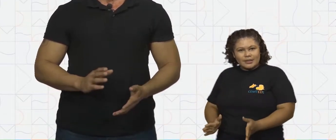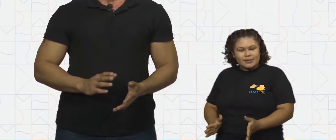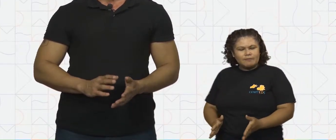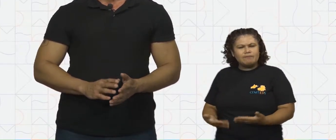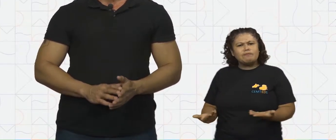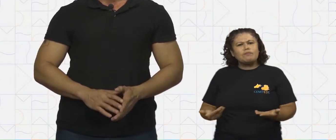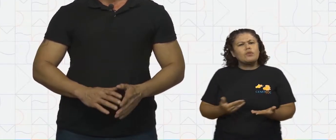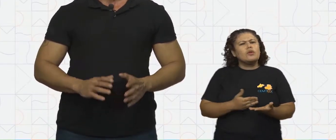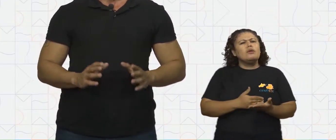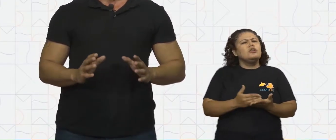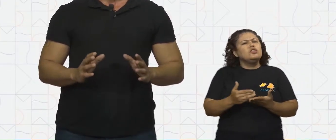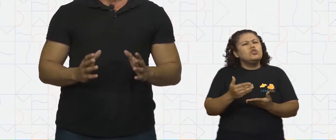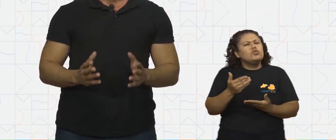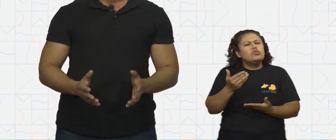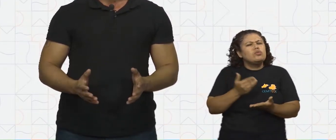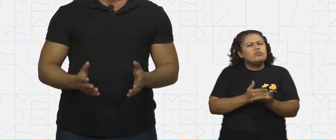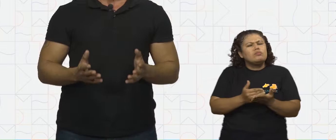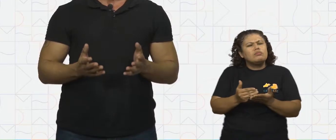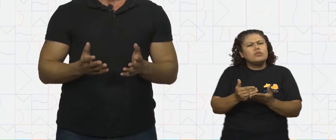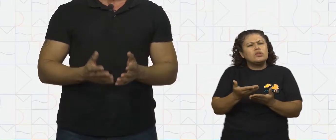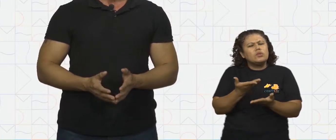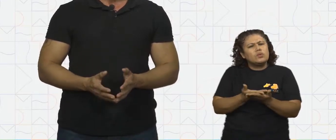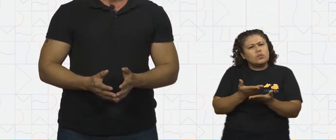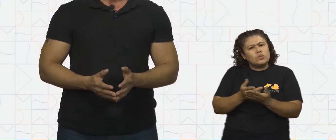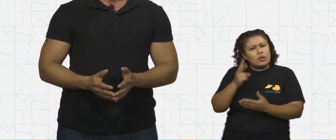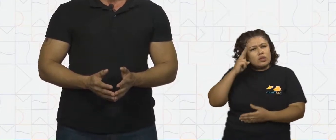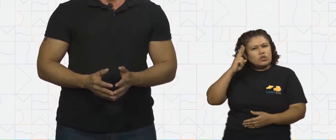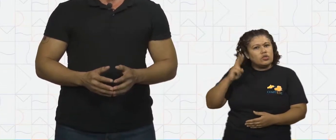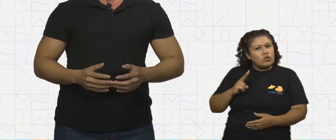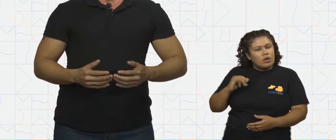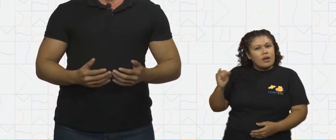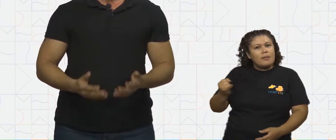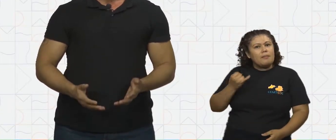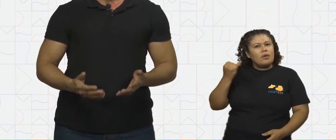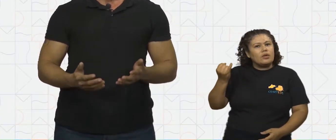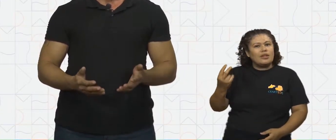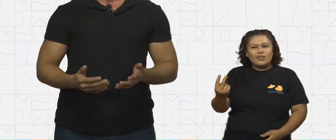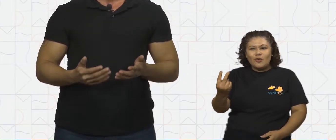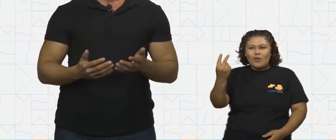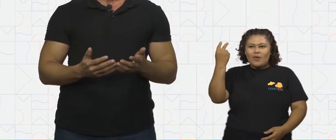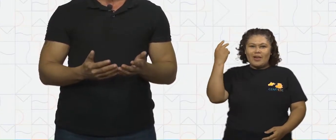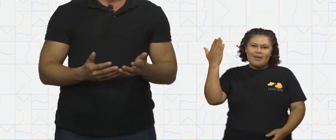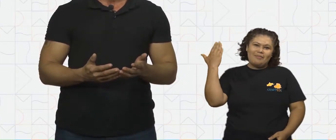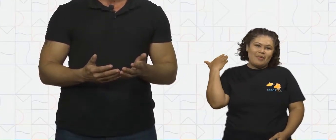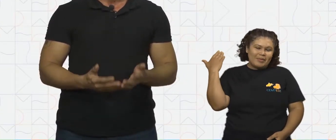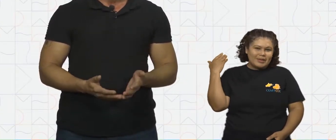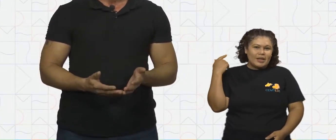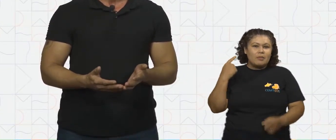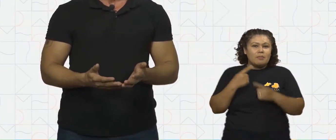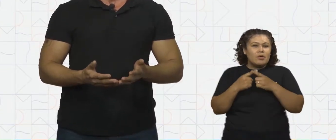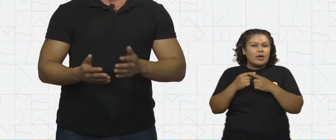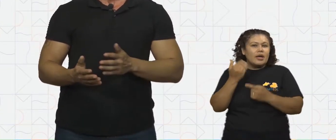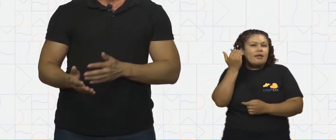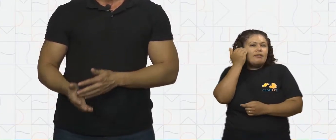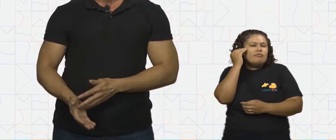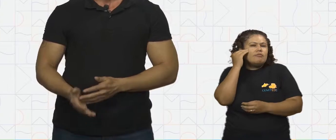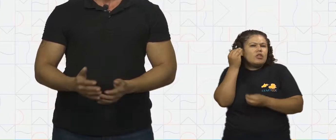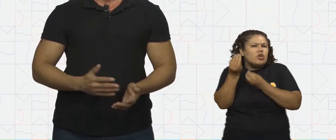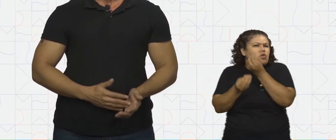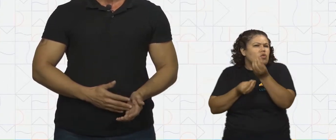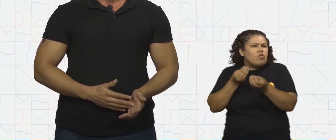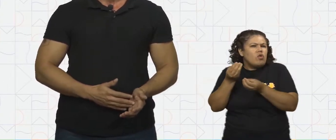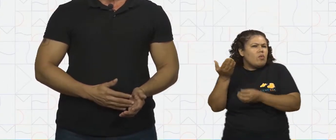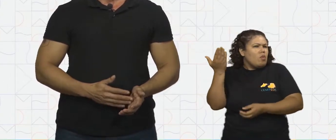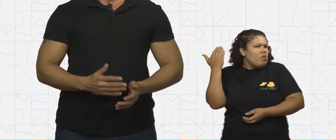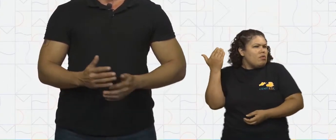história, precisamos reconhecer a importância de estudar o passado, pois nos ajuda a entender como viviam as pessoas que existiram antes